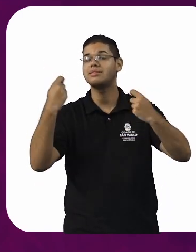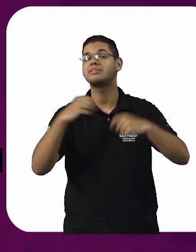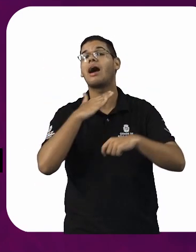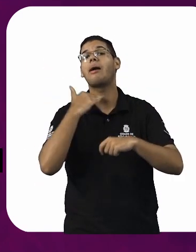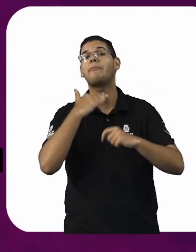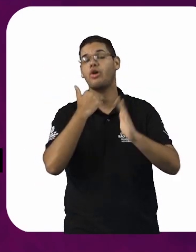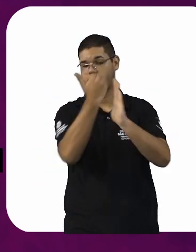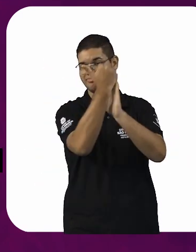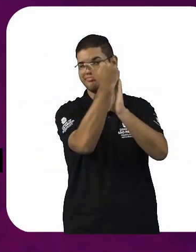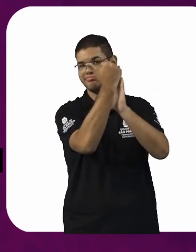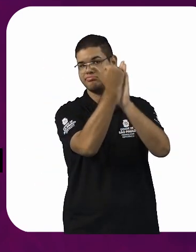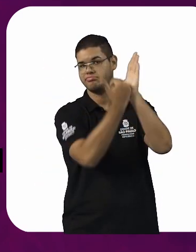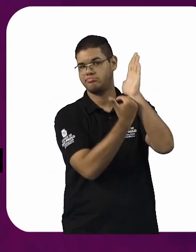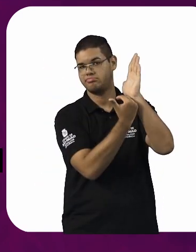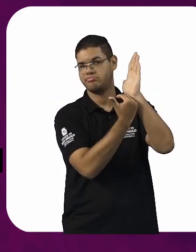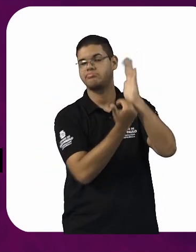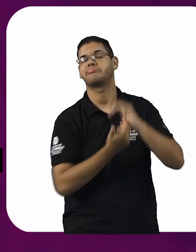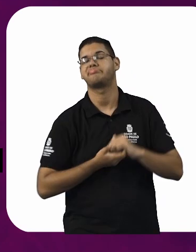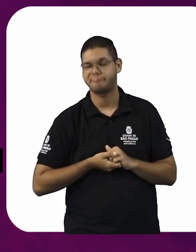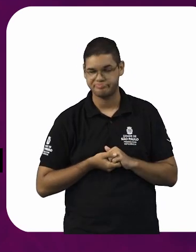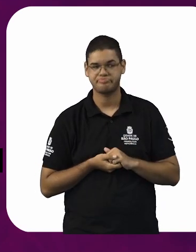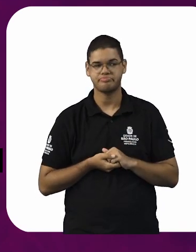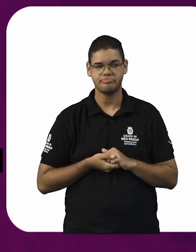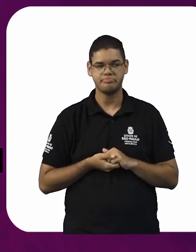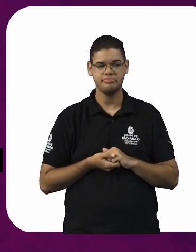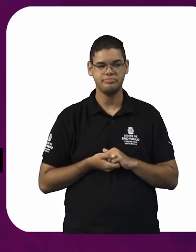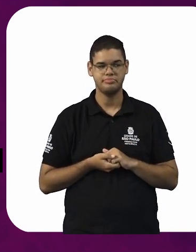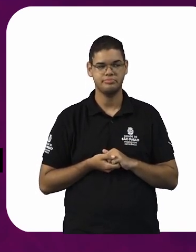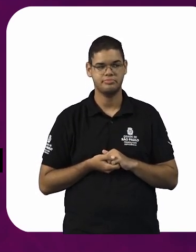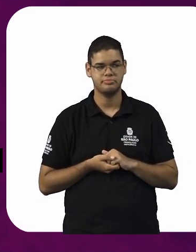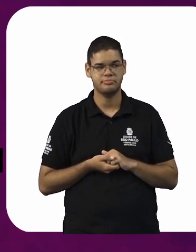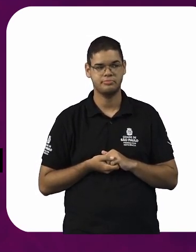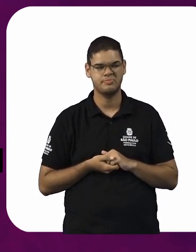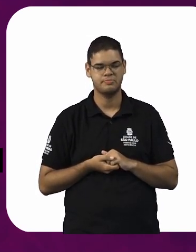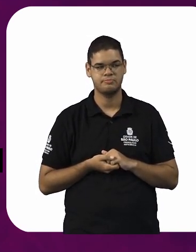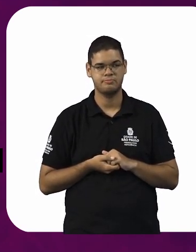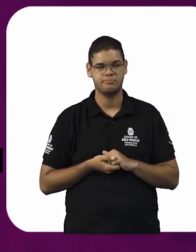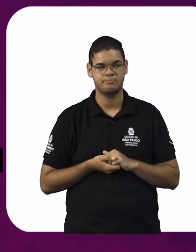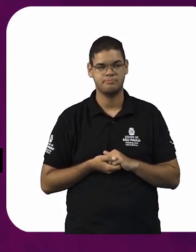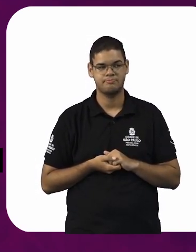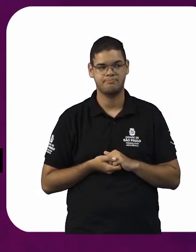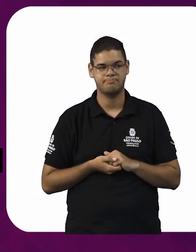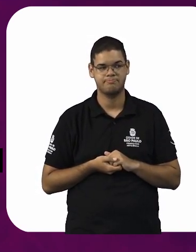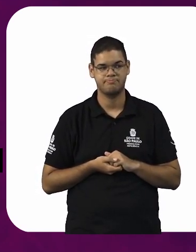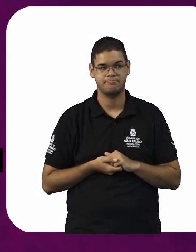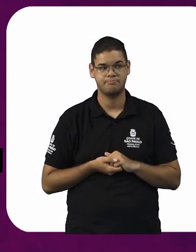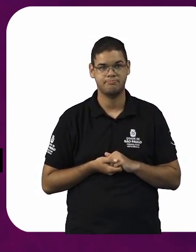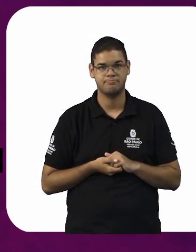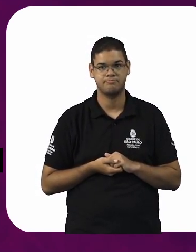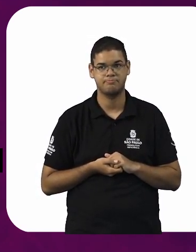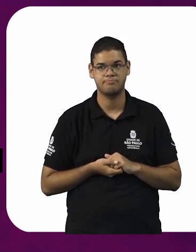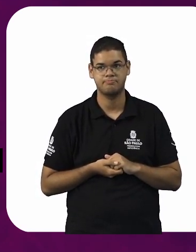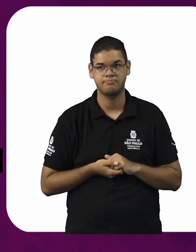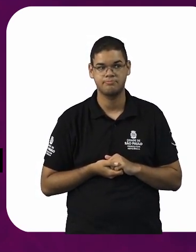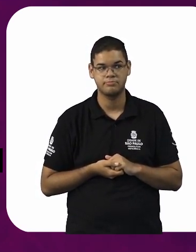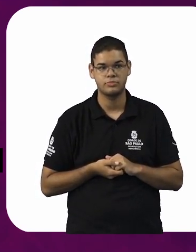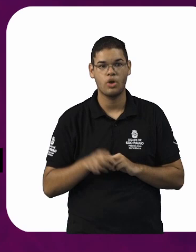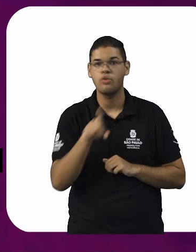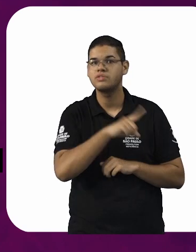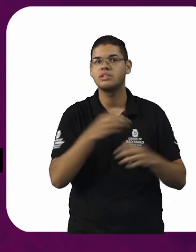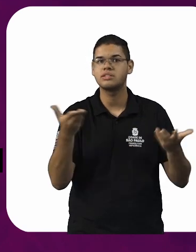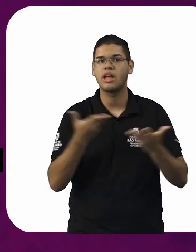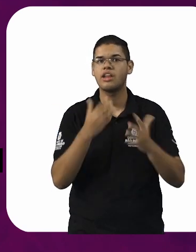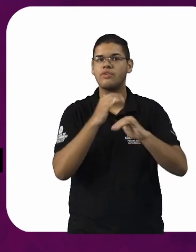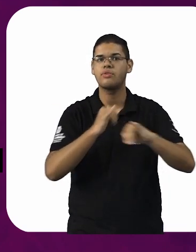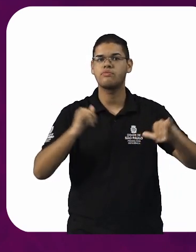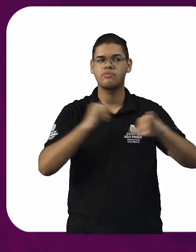Sim. Né? Gostaria de agradecer pela explanação dos dois. Marcelo Lesse. Tem alguma outra informação que vocês queriam